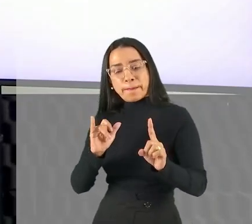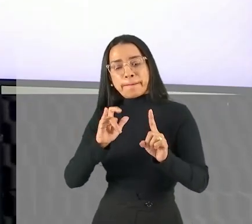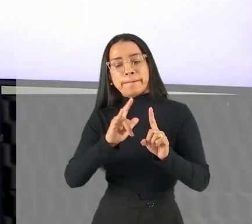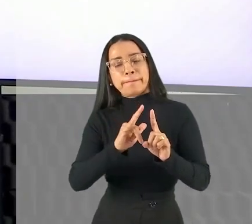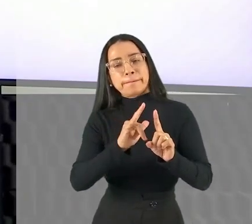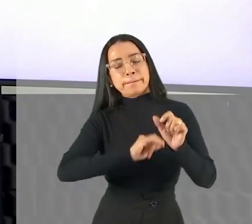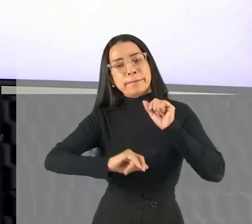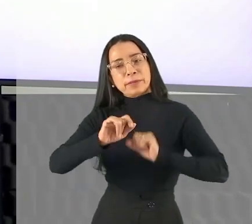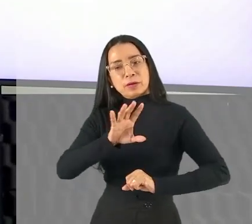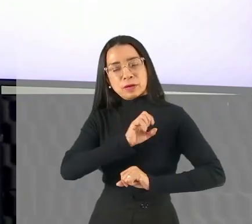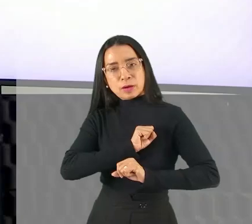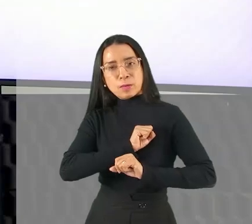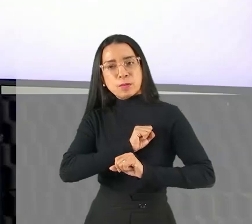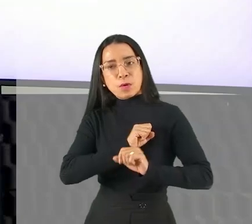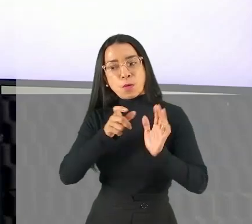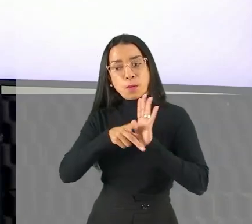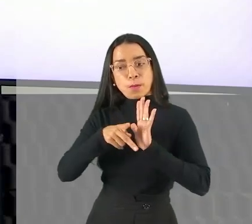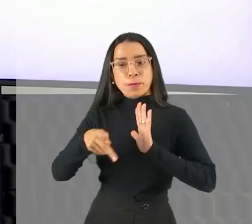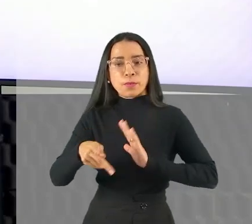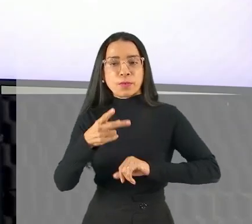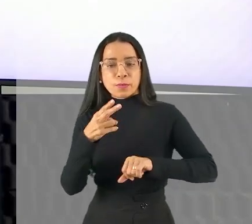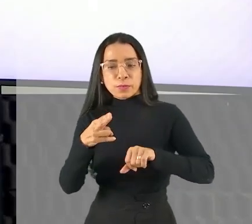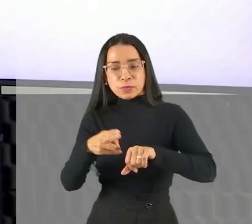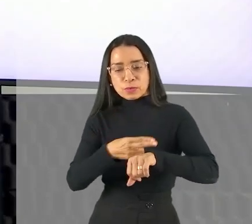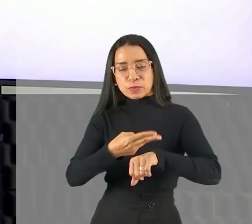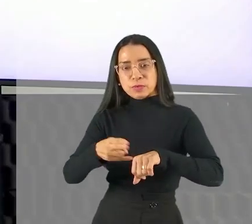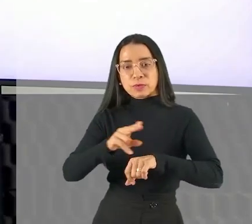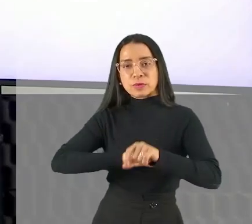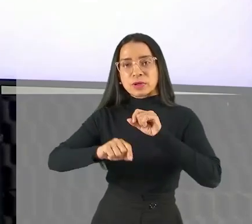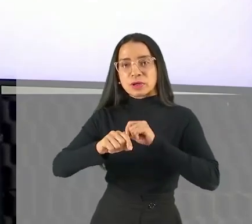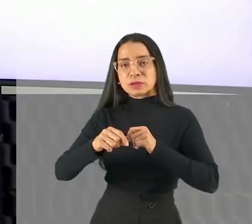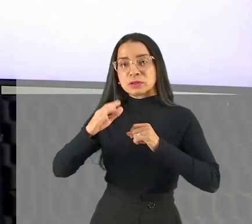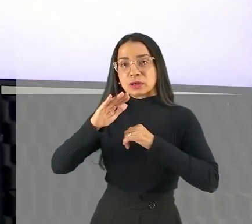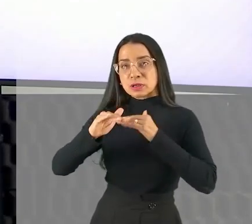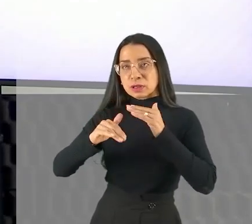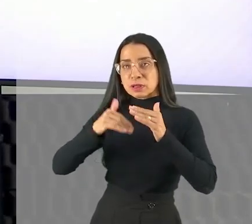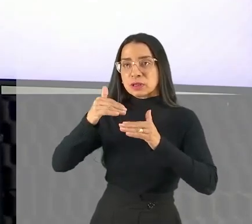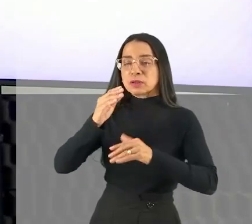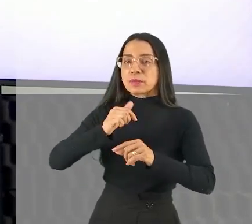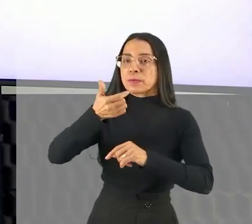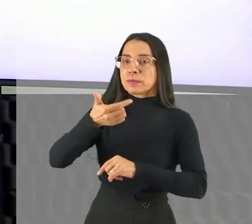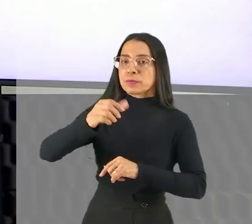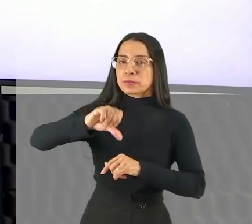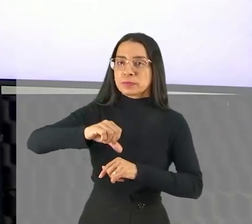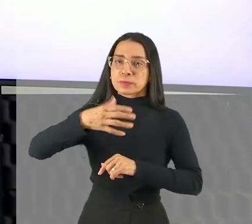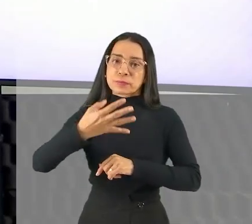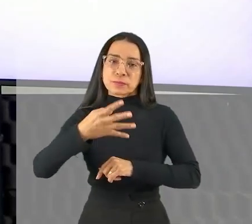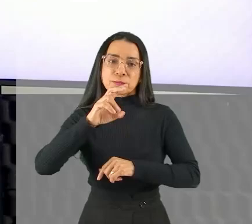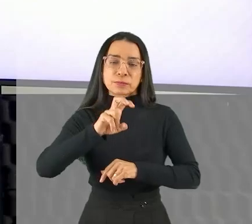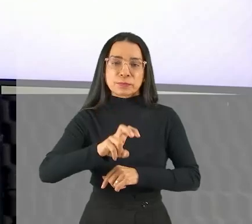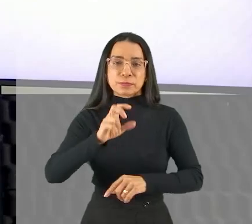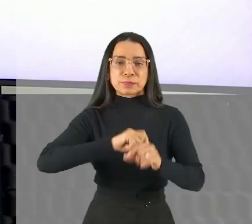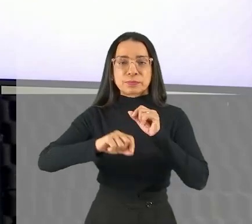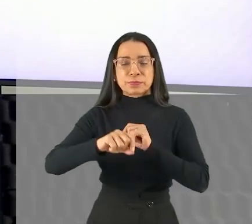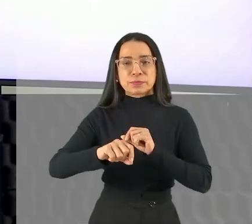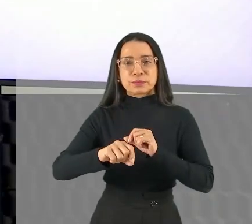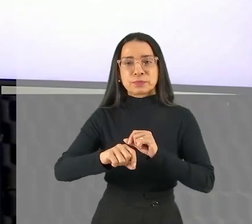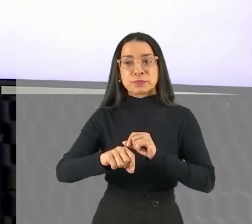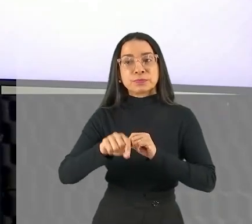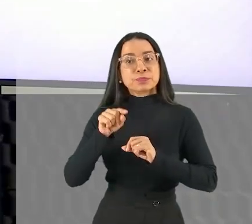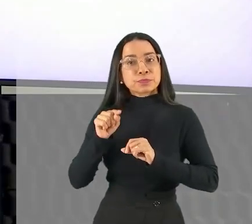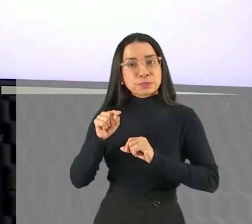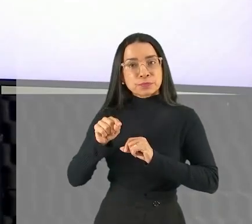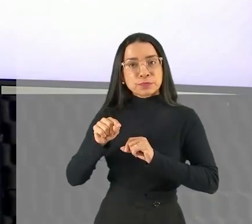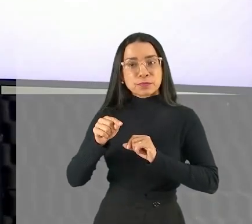1845. O texto publicitário tem a intenção de persuadir o público-alvo a consumir